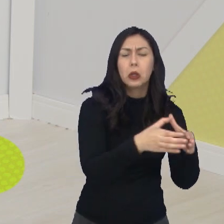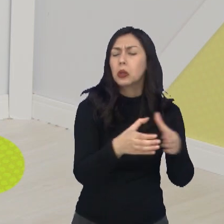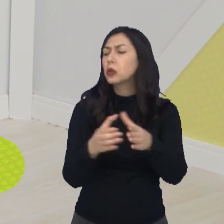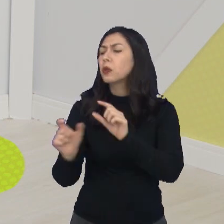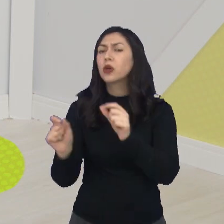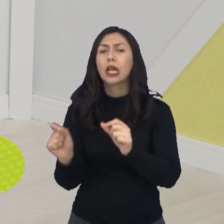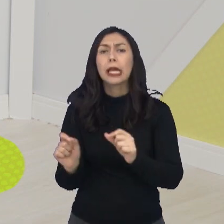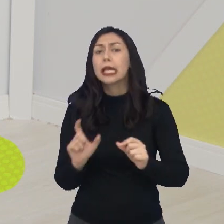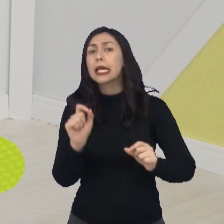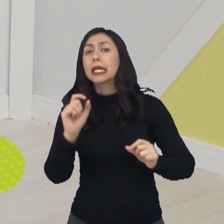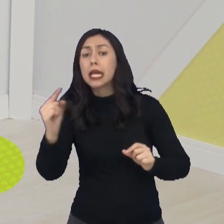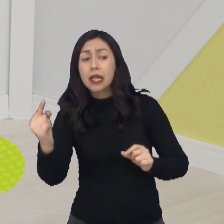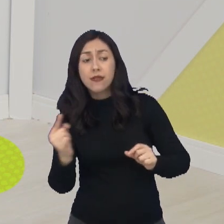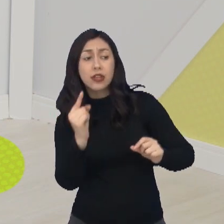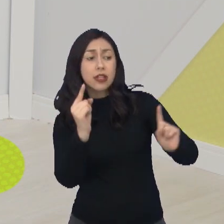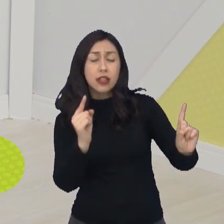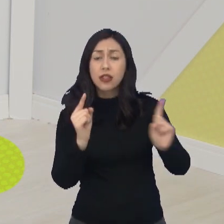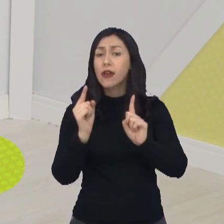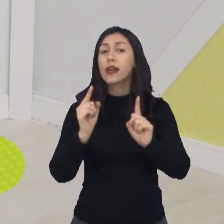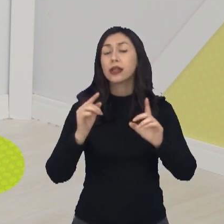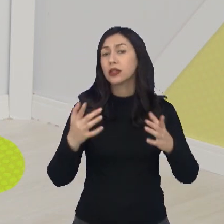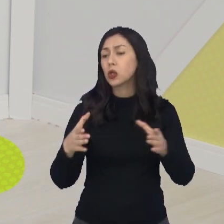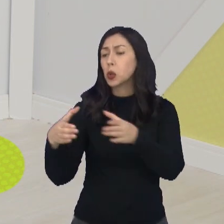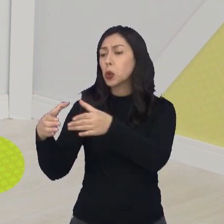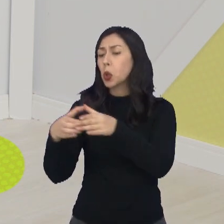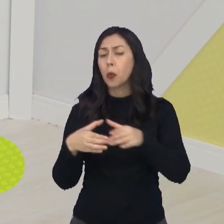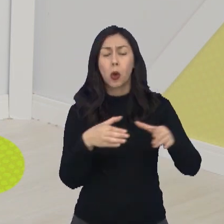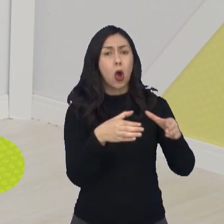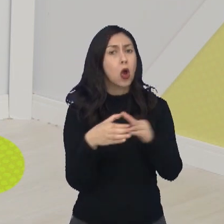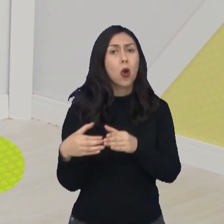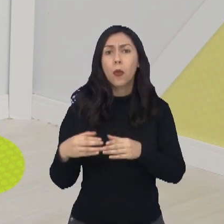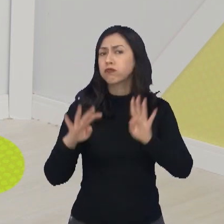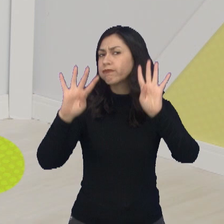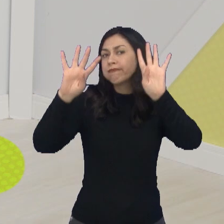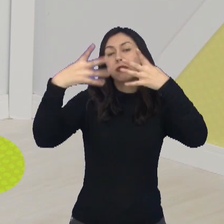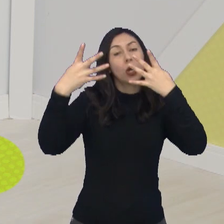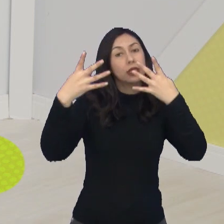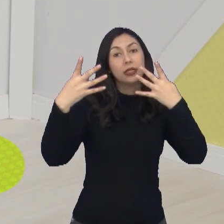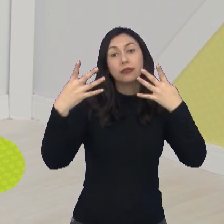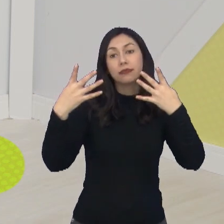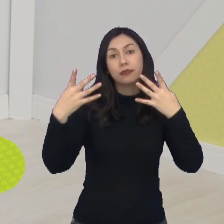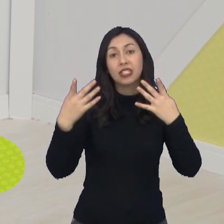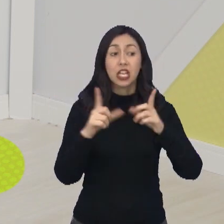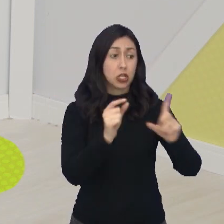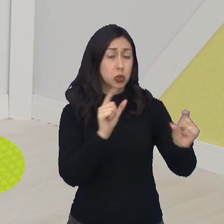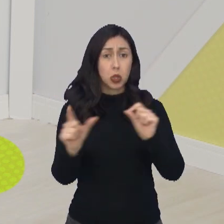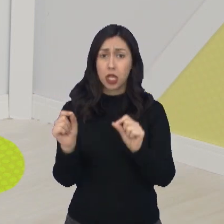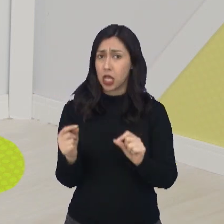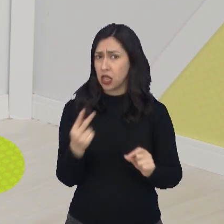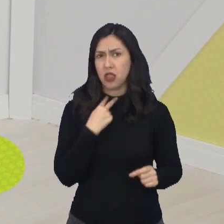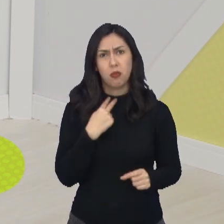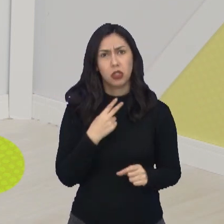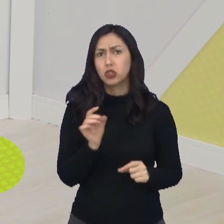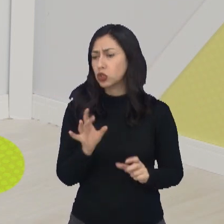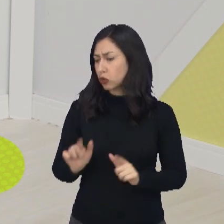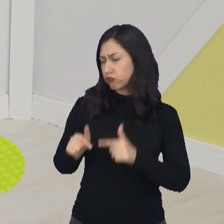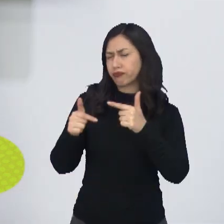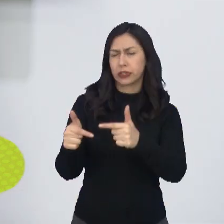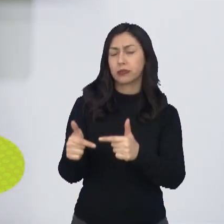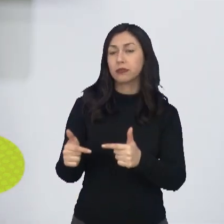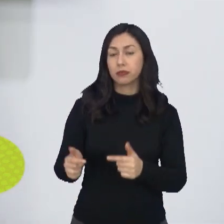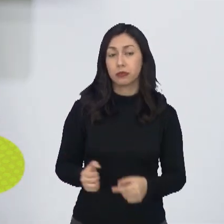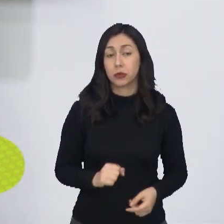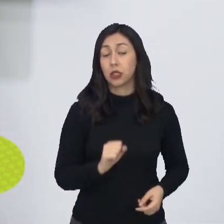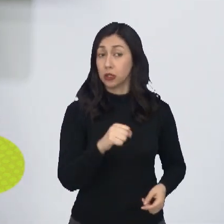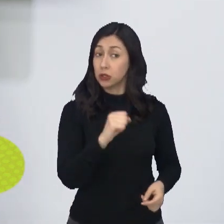chegar, quem vai chegar para uma quarta de final de Copa Paulista, seja Campeonato Brasileiro, o que for, não tem que escolher adversário, tem que chegar e jogar. E é